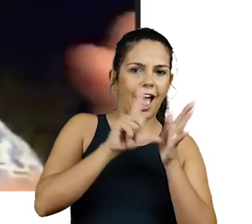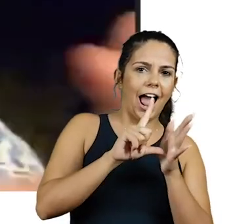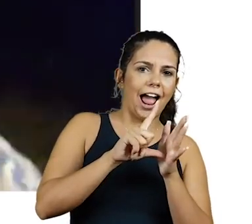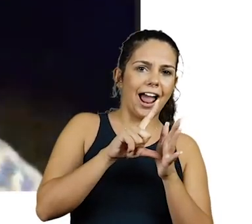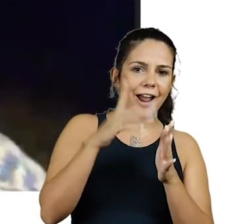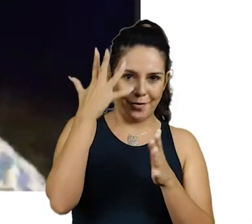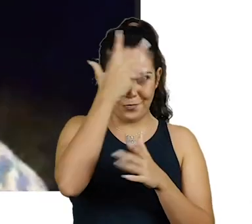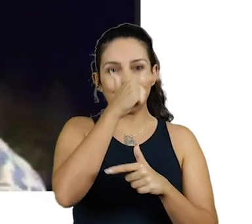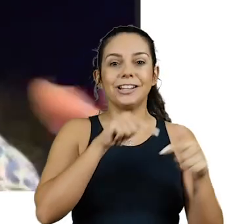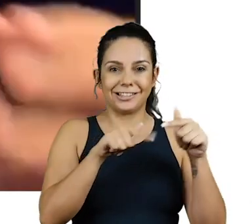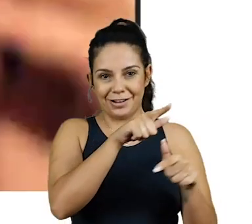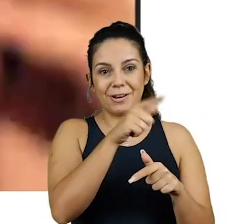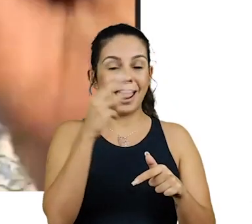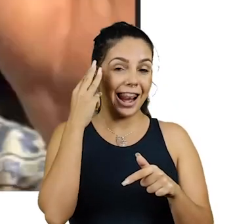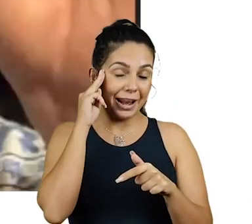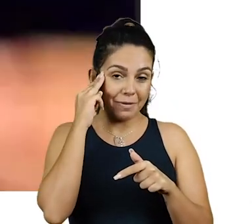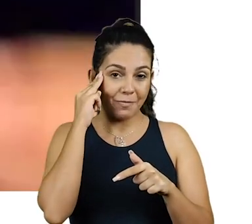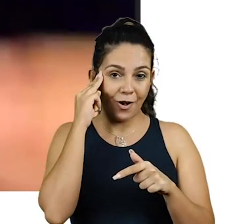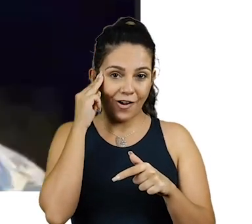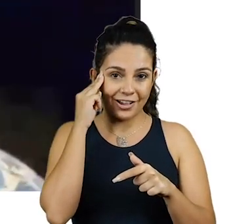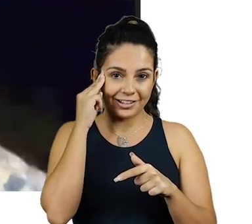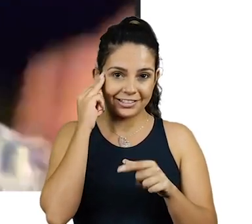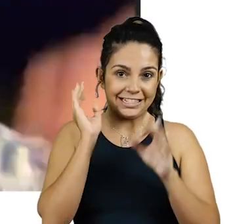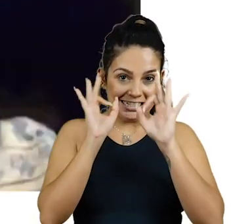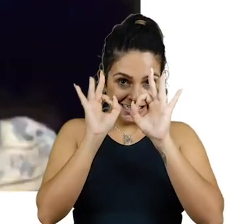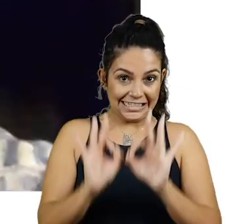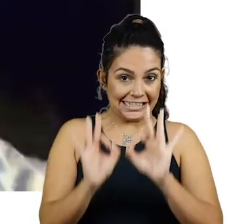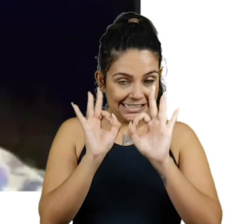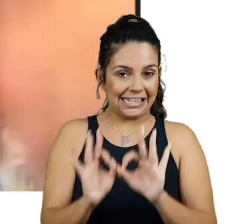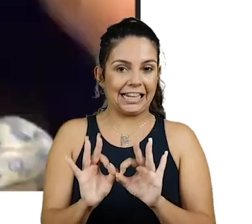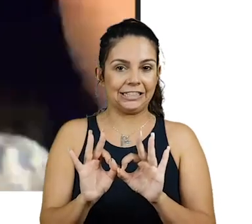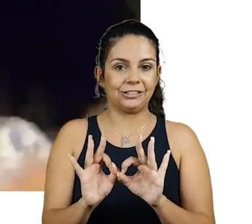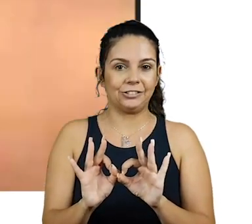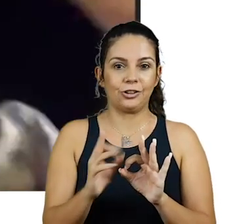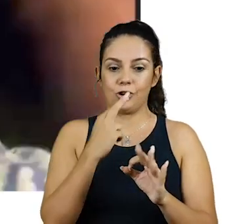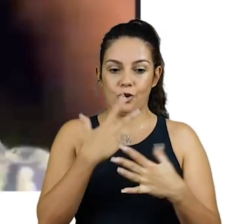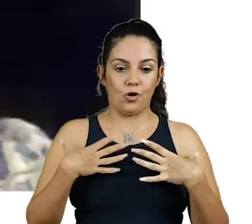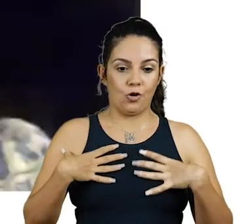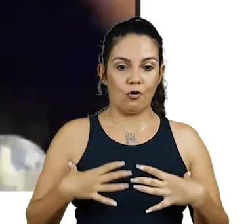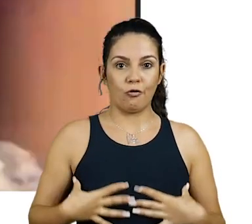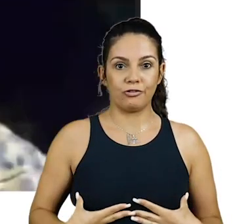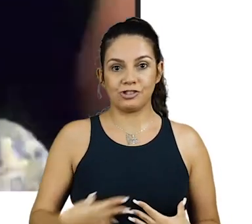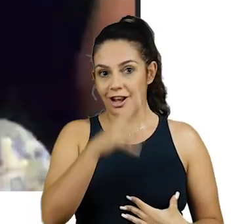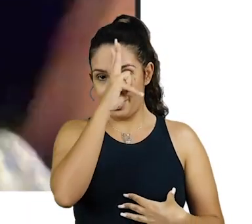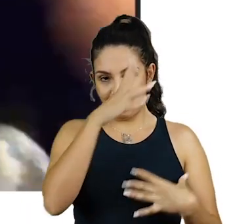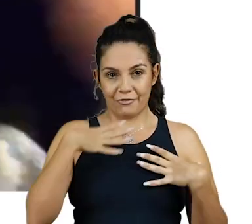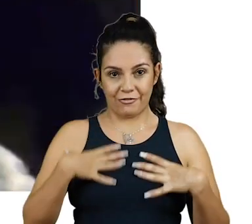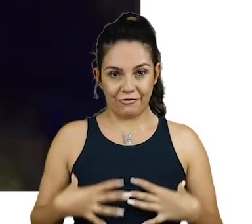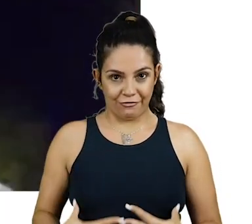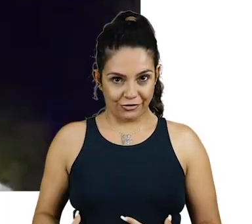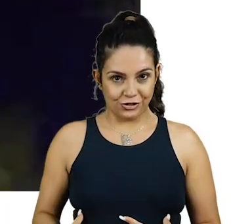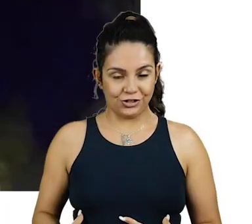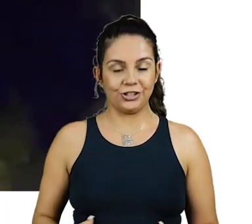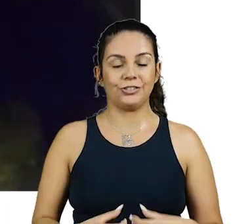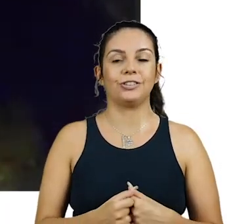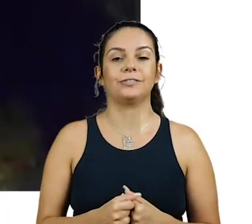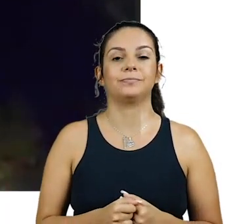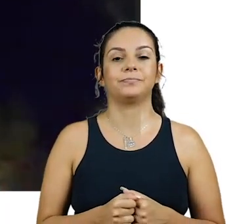muito bonito trabalhar com essa memória, que era precisa em coisas assim, da cor do vestido que ela usava no festival de